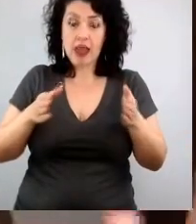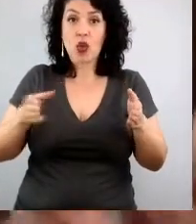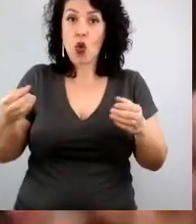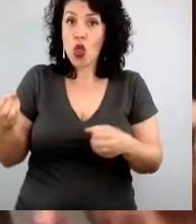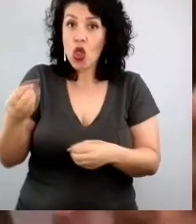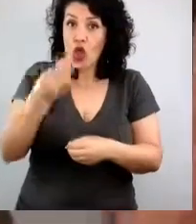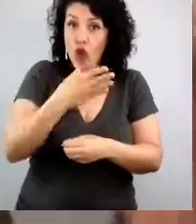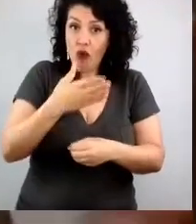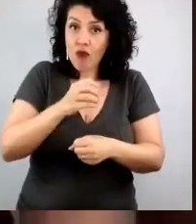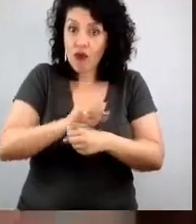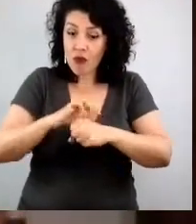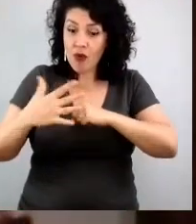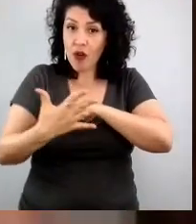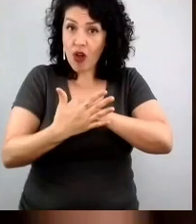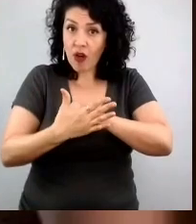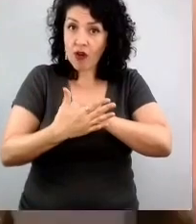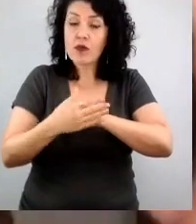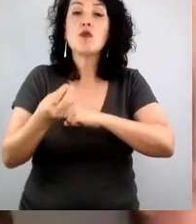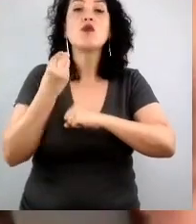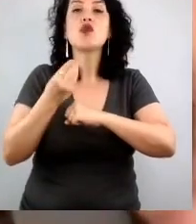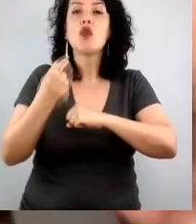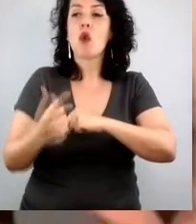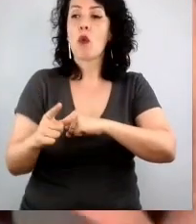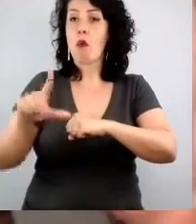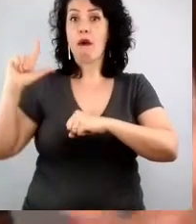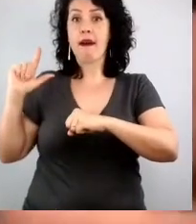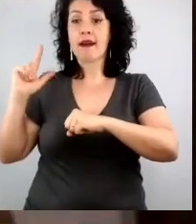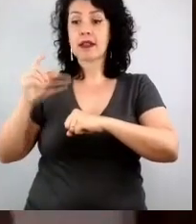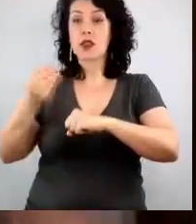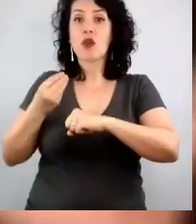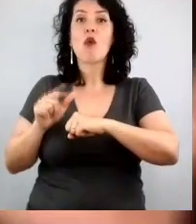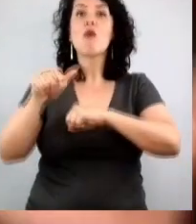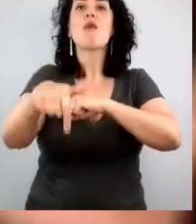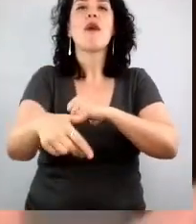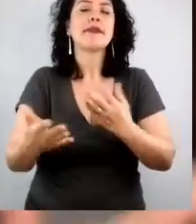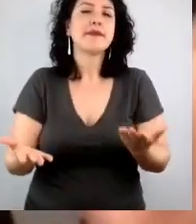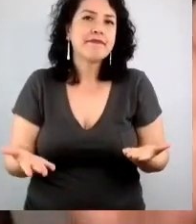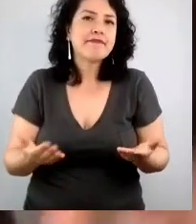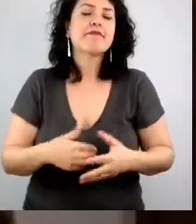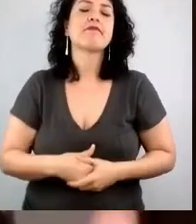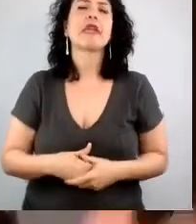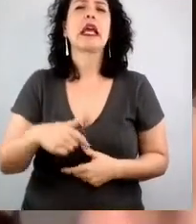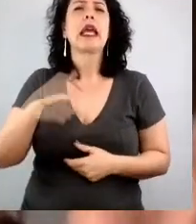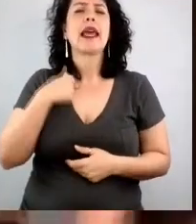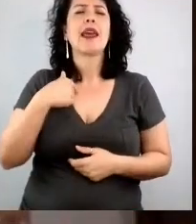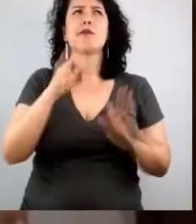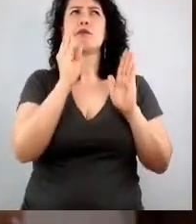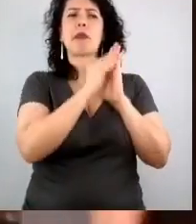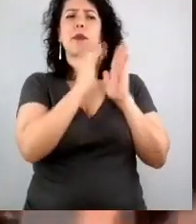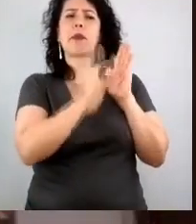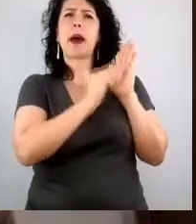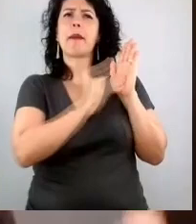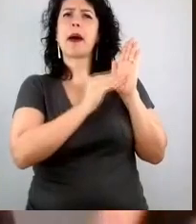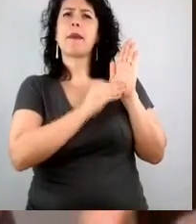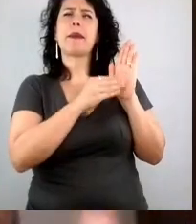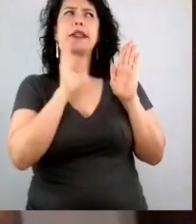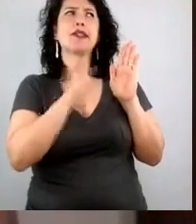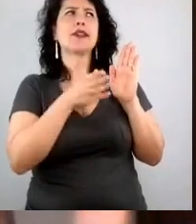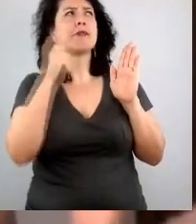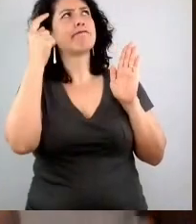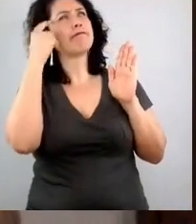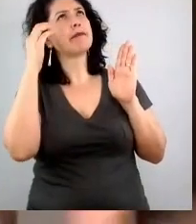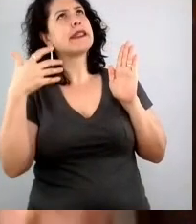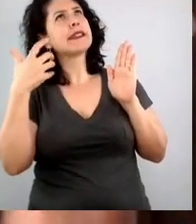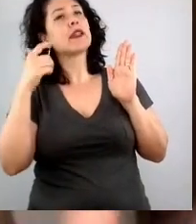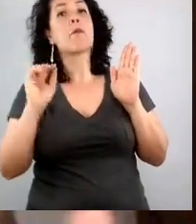pós-pandemia. Uma das coisas assim, eu tinha feito 1000 roteiros na minha cabeça aqui por onde começar, mas eu decidi agora, nesse